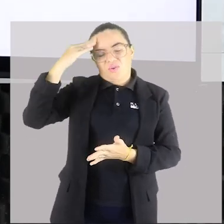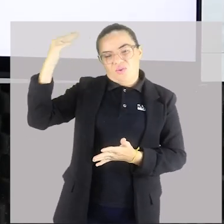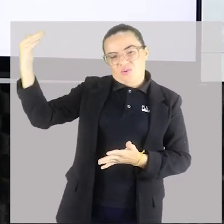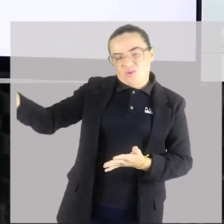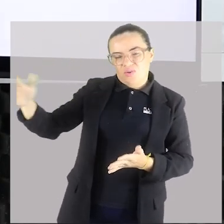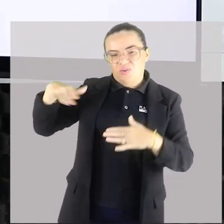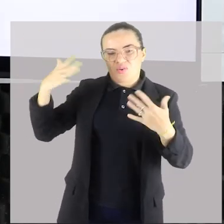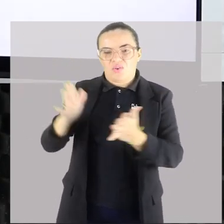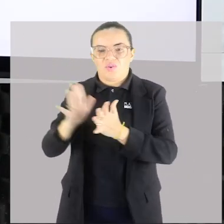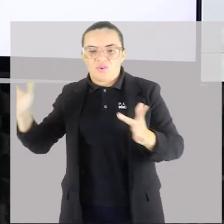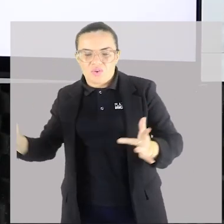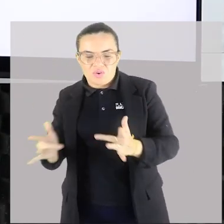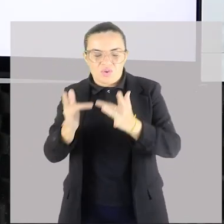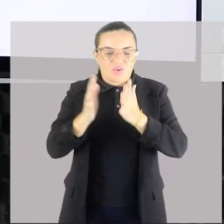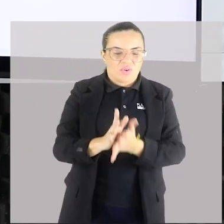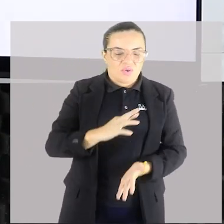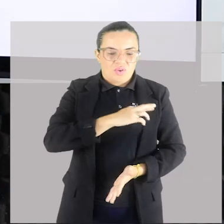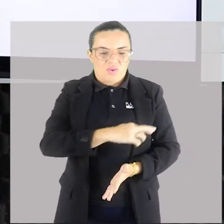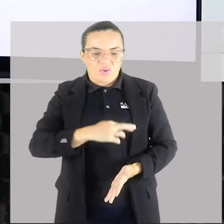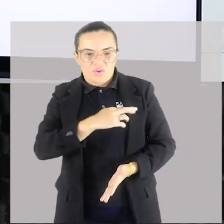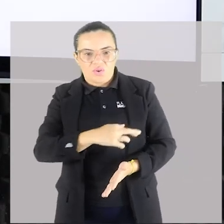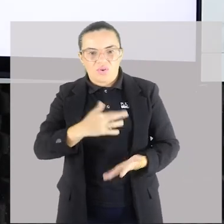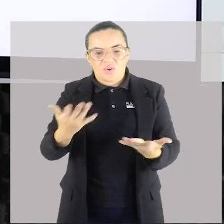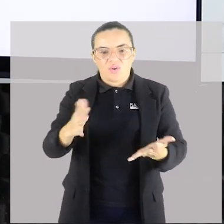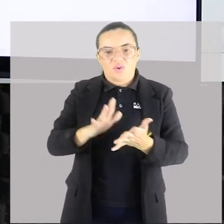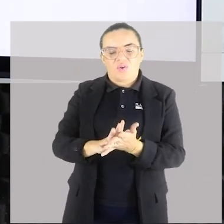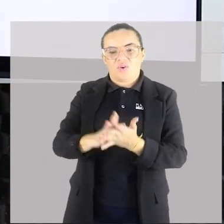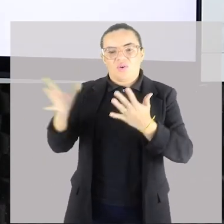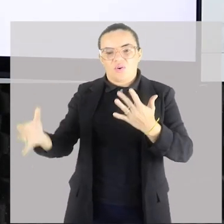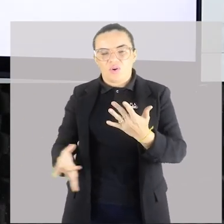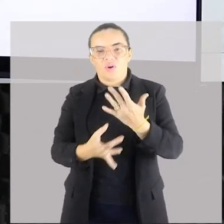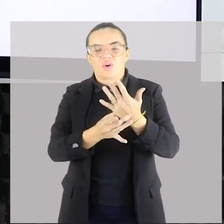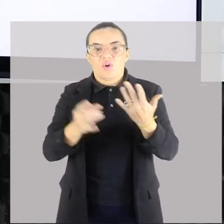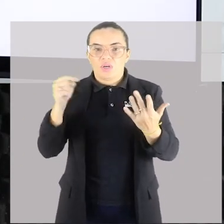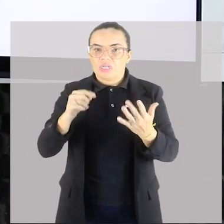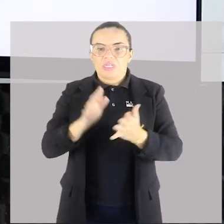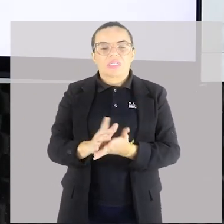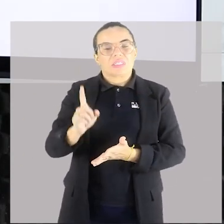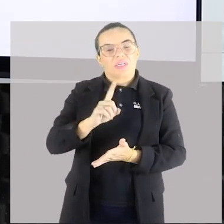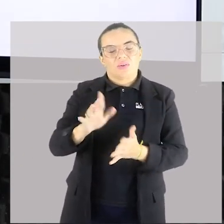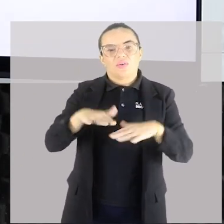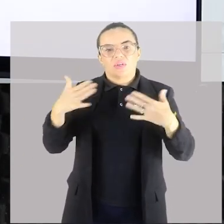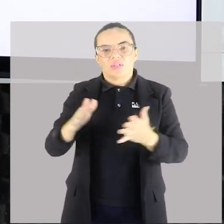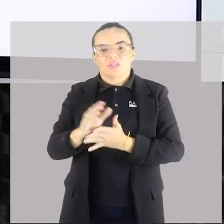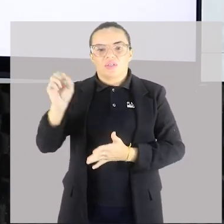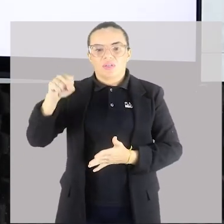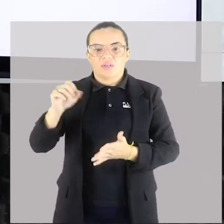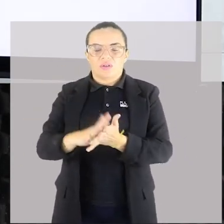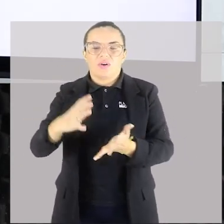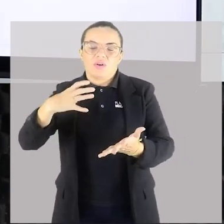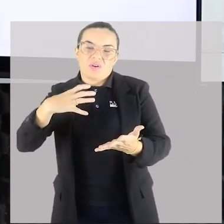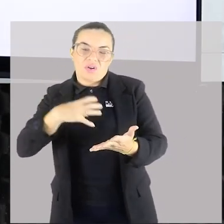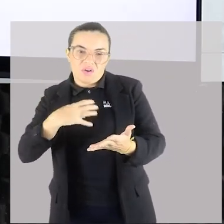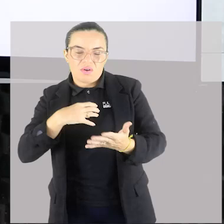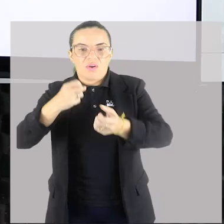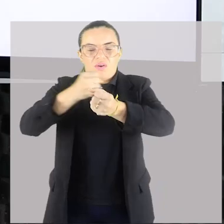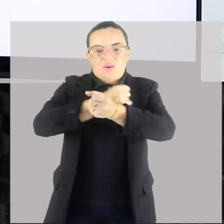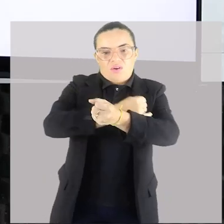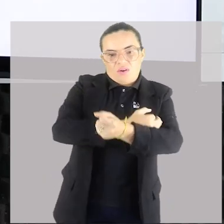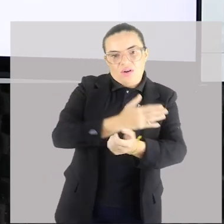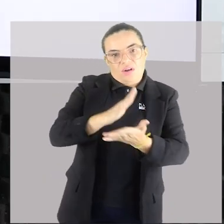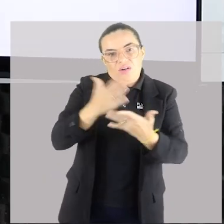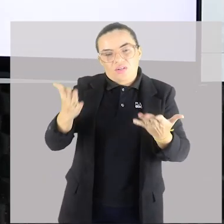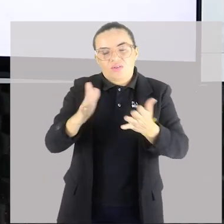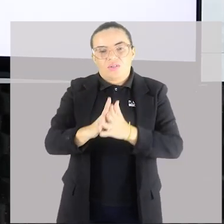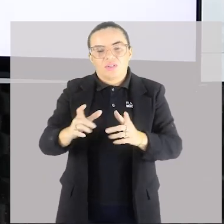classicismo, ou romantismo. Eu vou pintar um estado emocional pessoal e levar. Se você se identificar, é uma outra